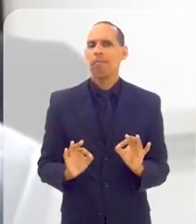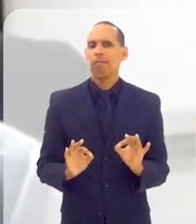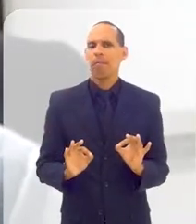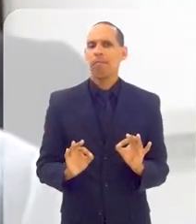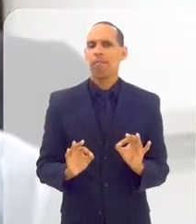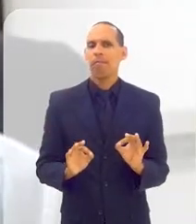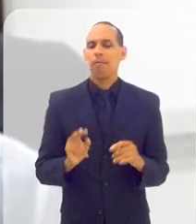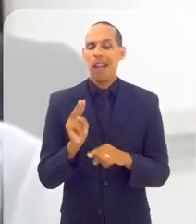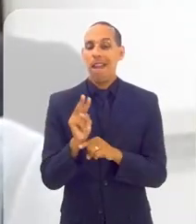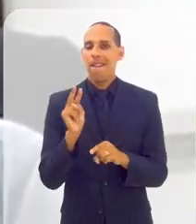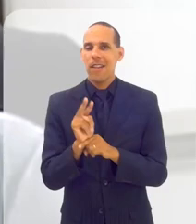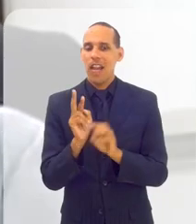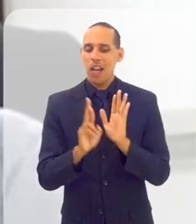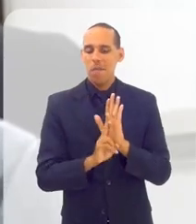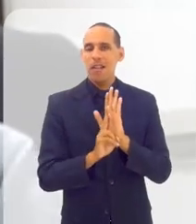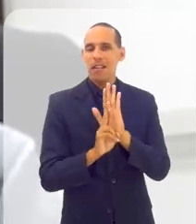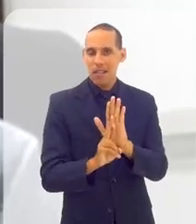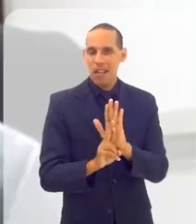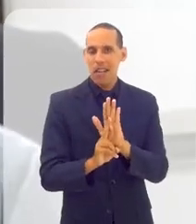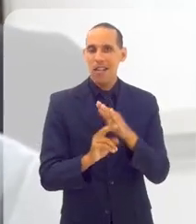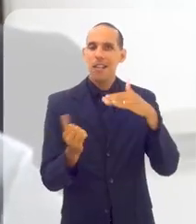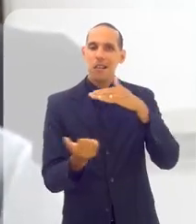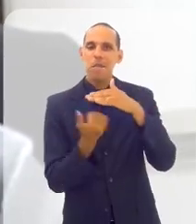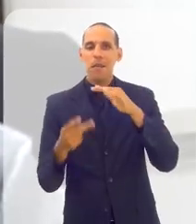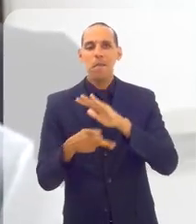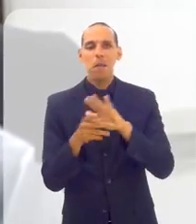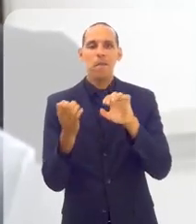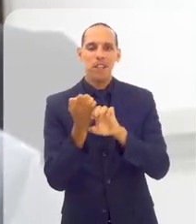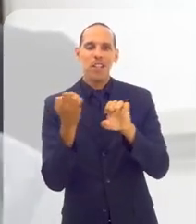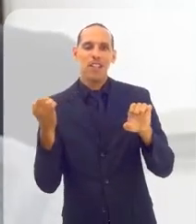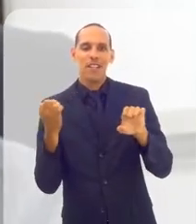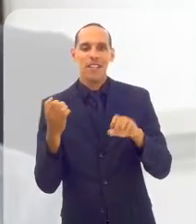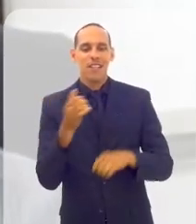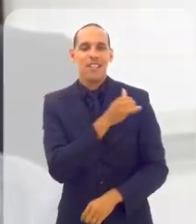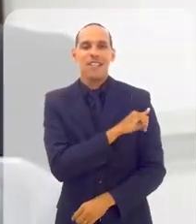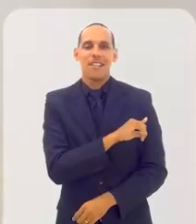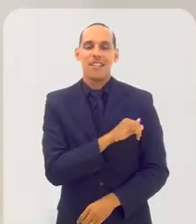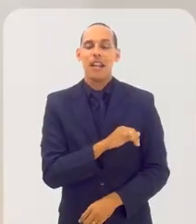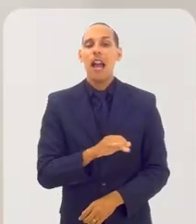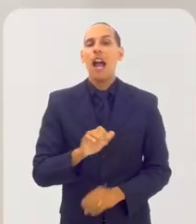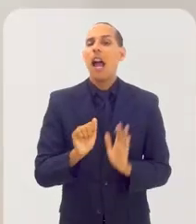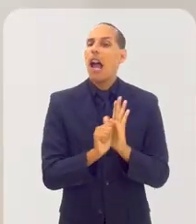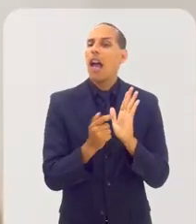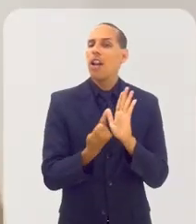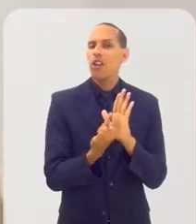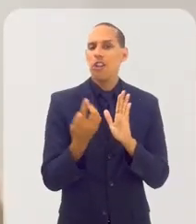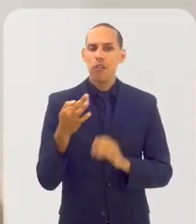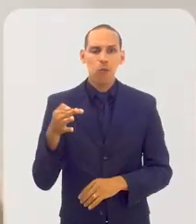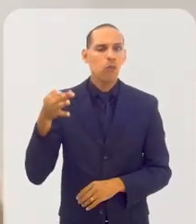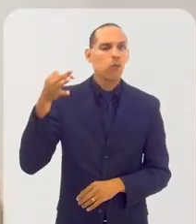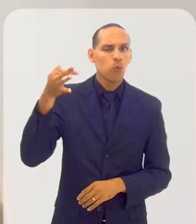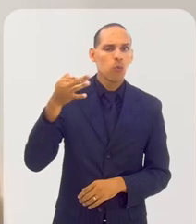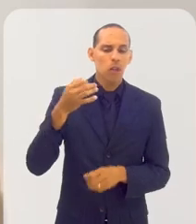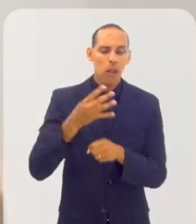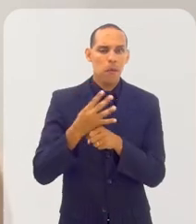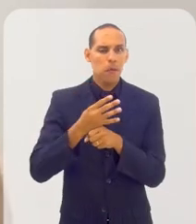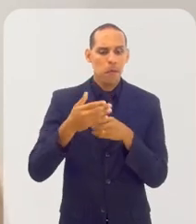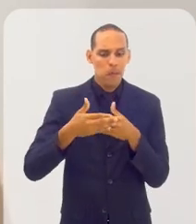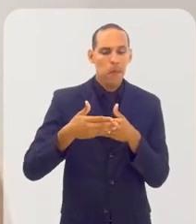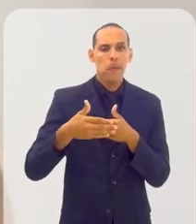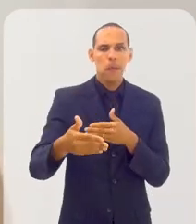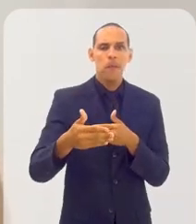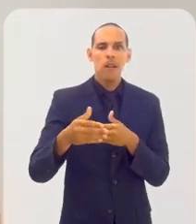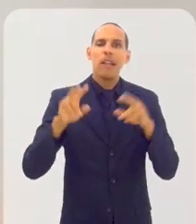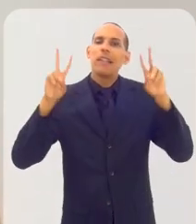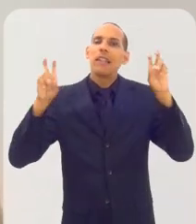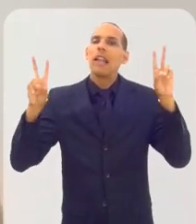efetivamente defender e representar as empresas de engenharia do Rio de Janeiro. Em relação à agenda de futuro para os próximos 4 anos, quais são